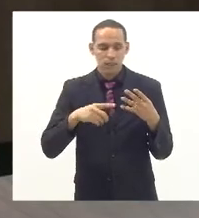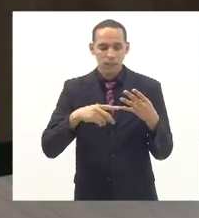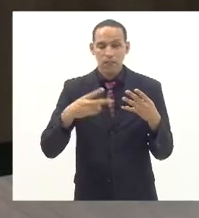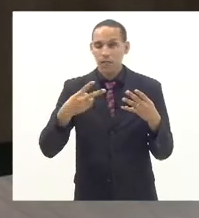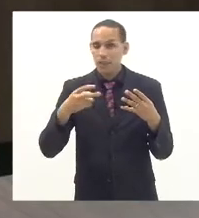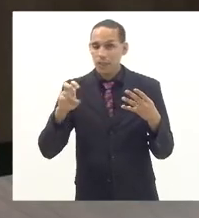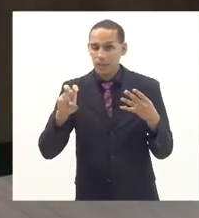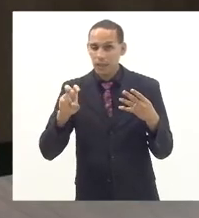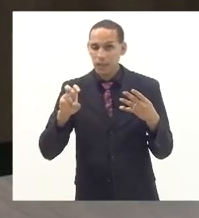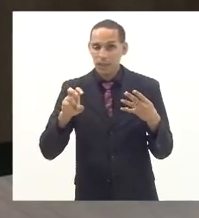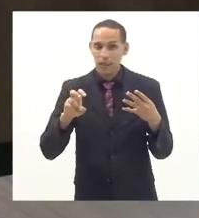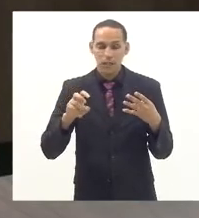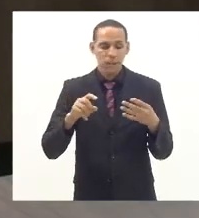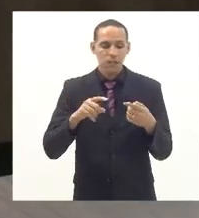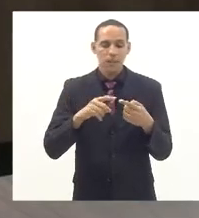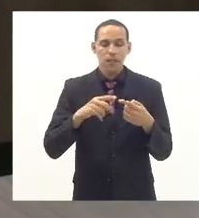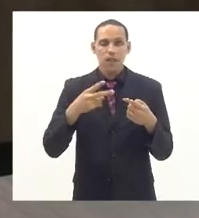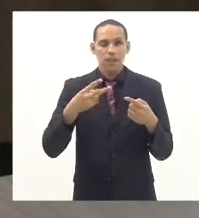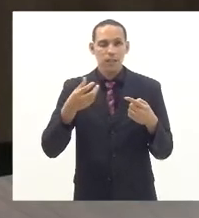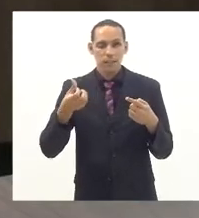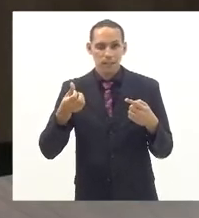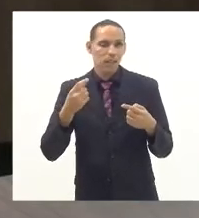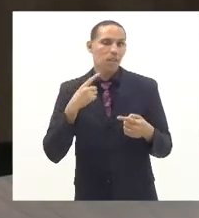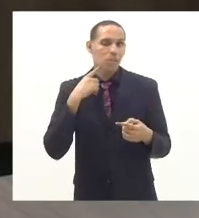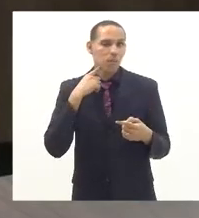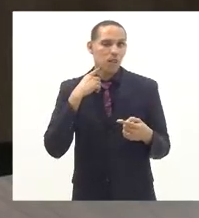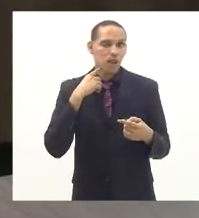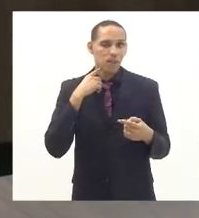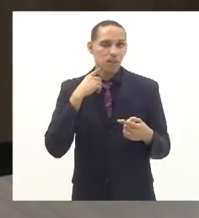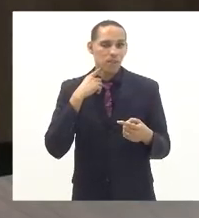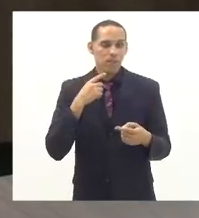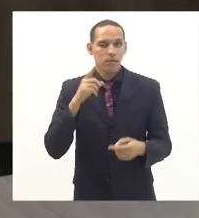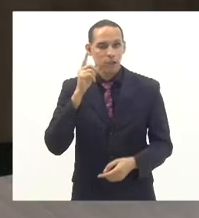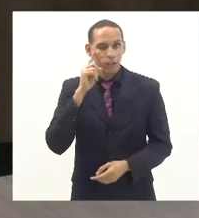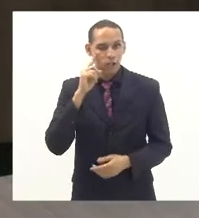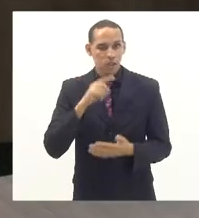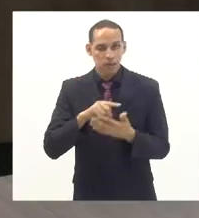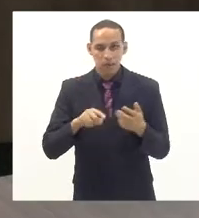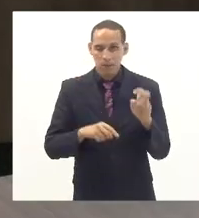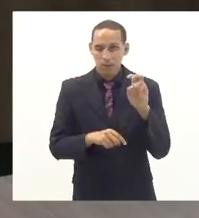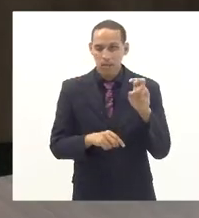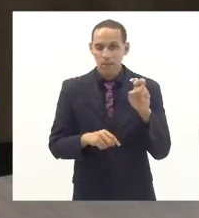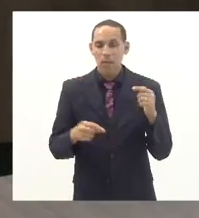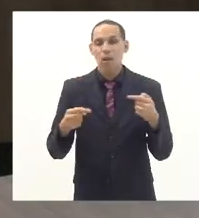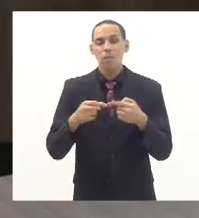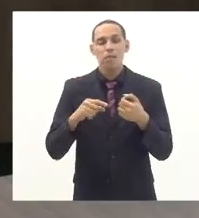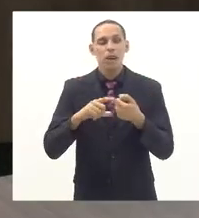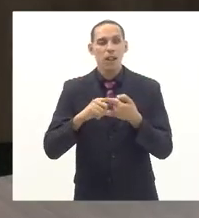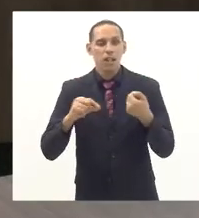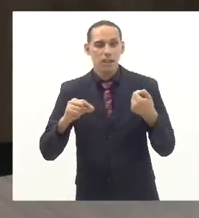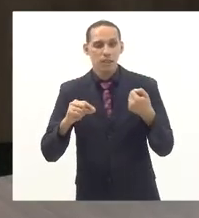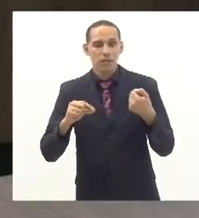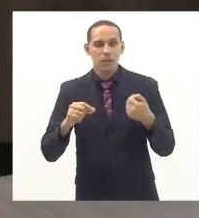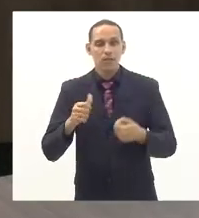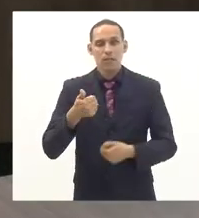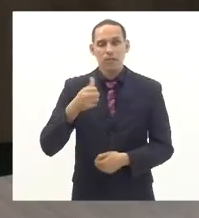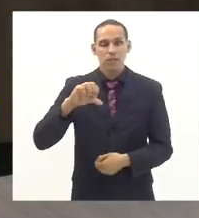25 e 26 de Maio do corrente ano conforme o artigo